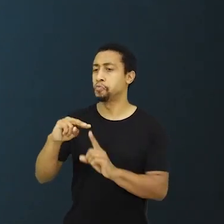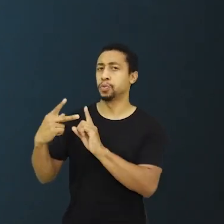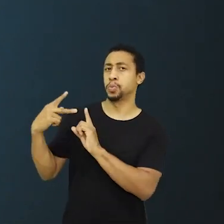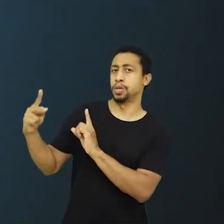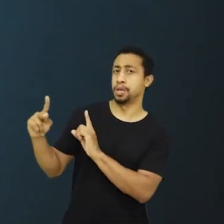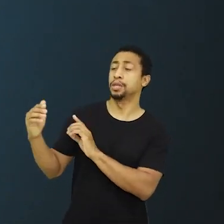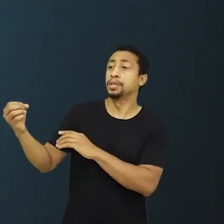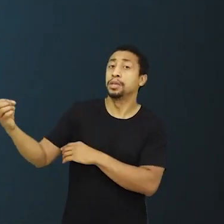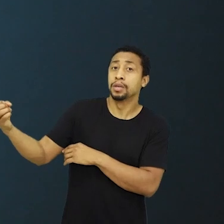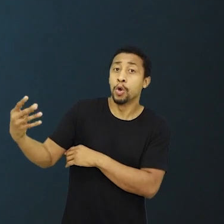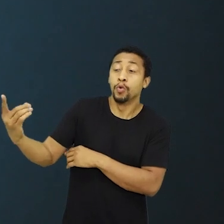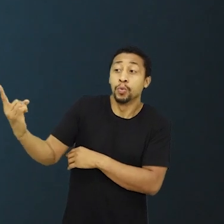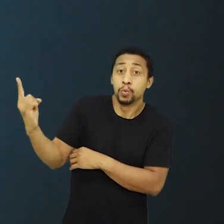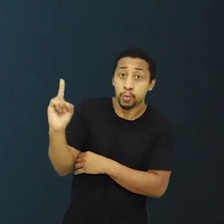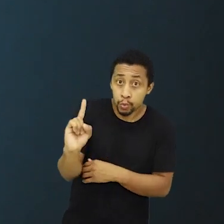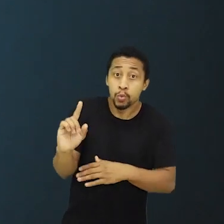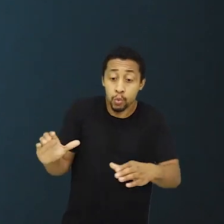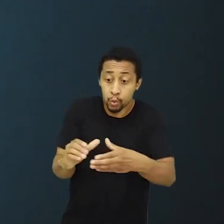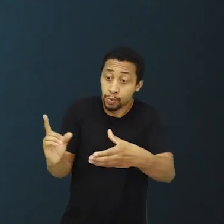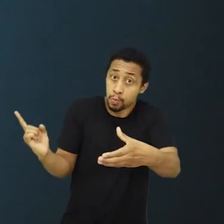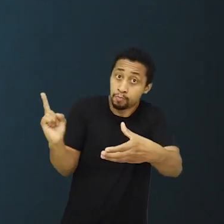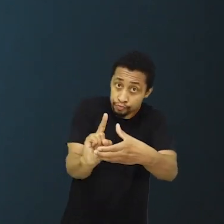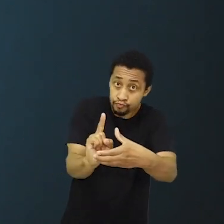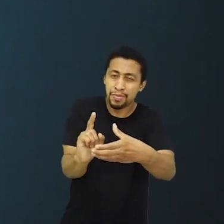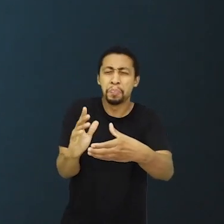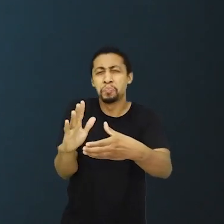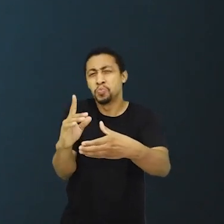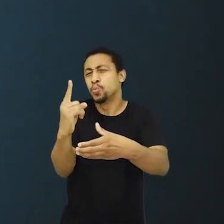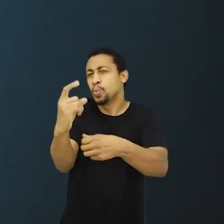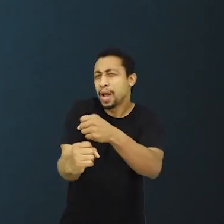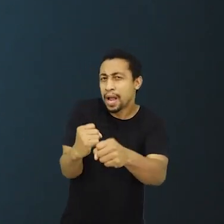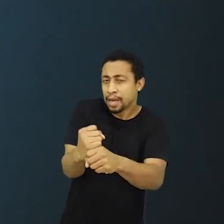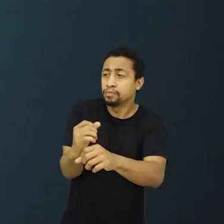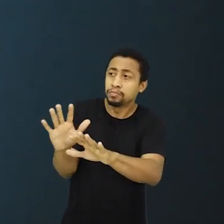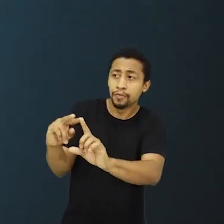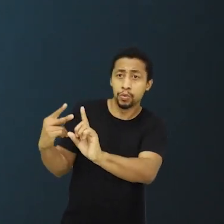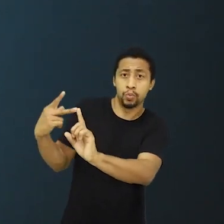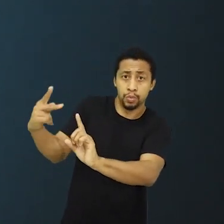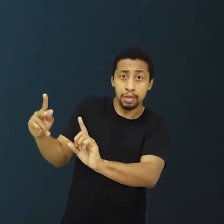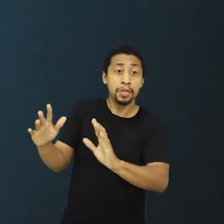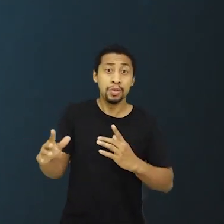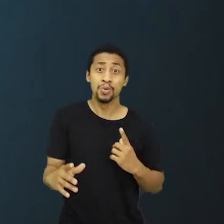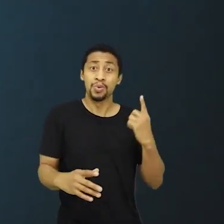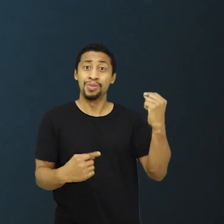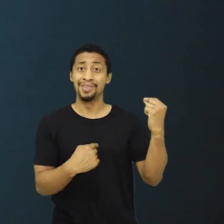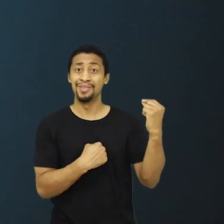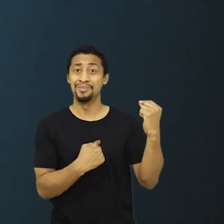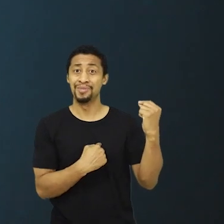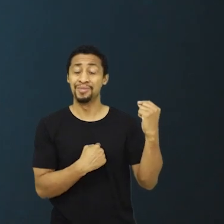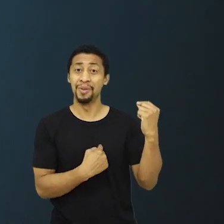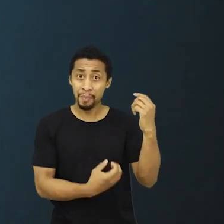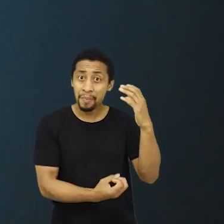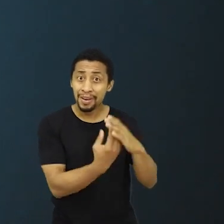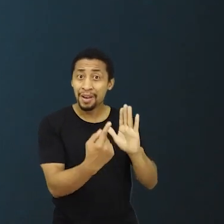chegando, já tinha 1 ano que ele devia estar no instituto, mas me escolheram para fazer a exposição que o